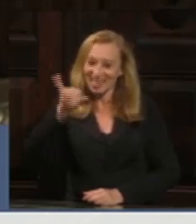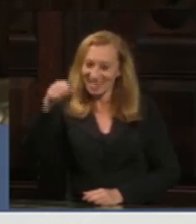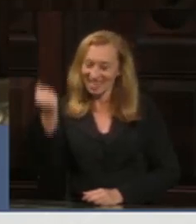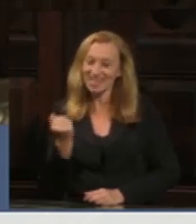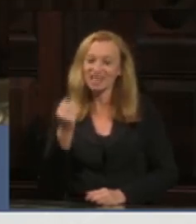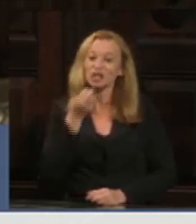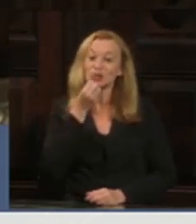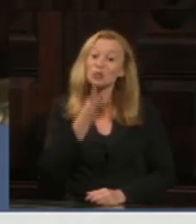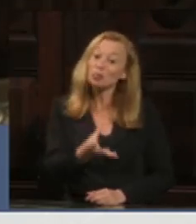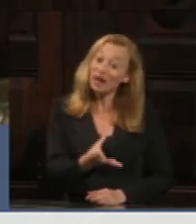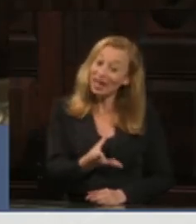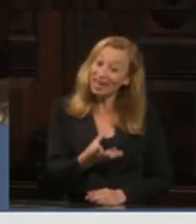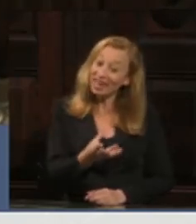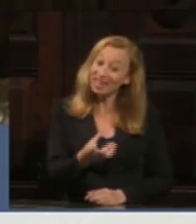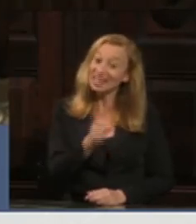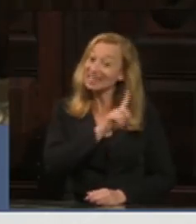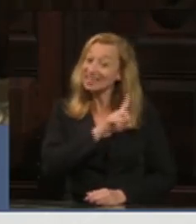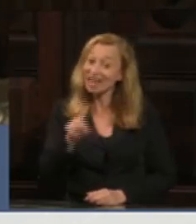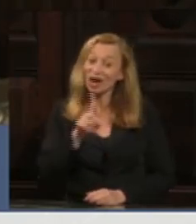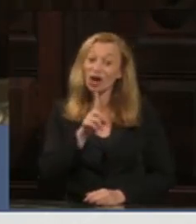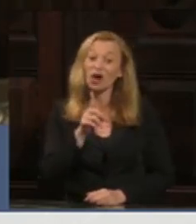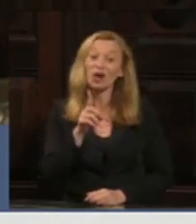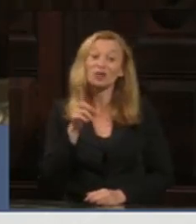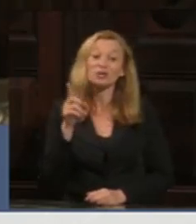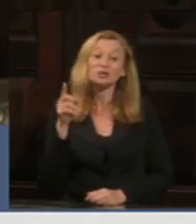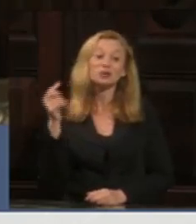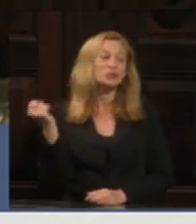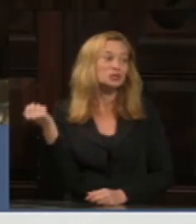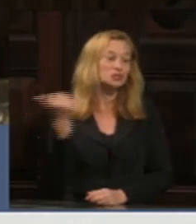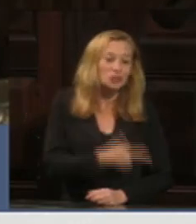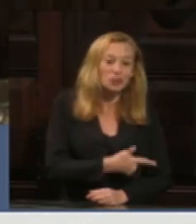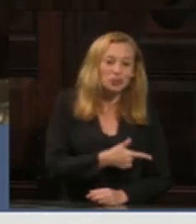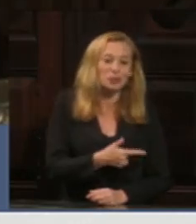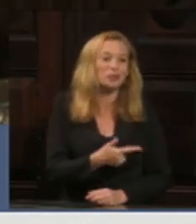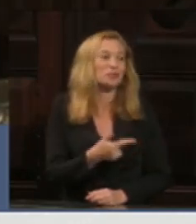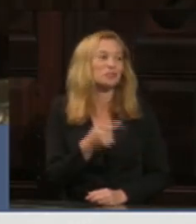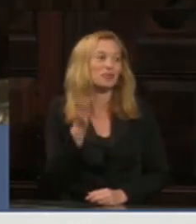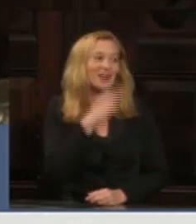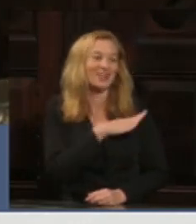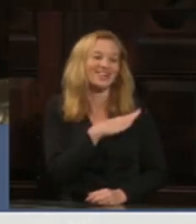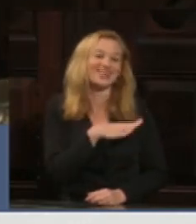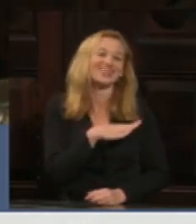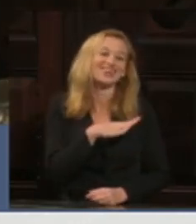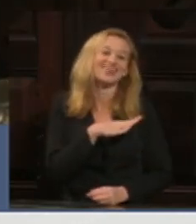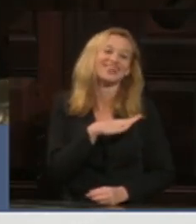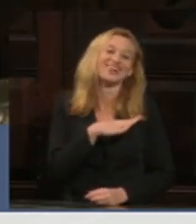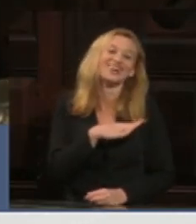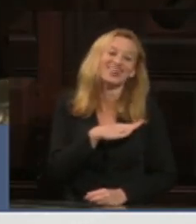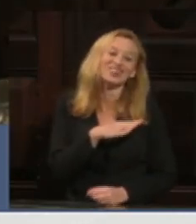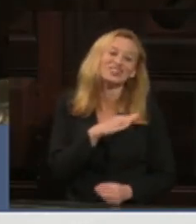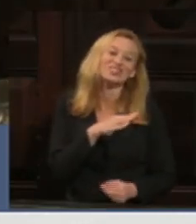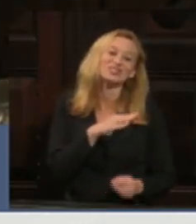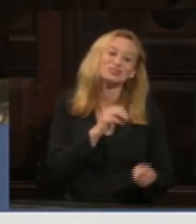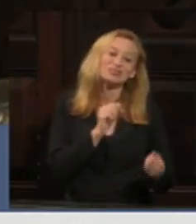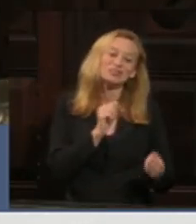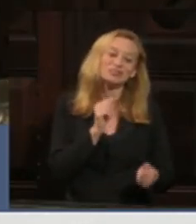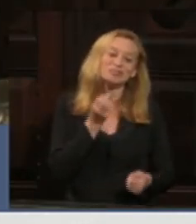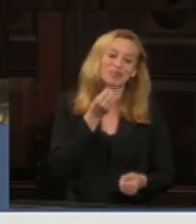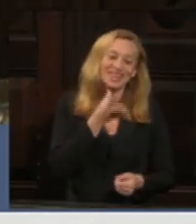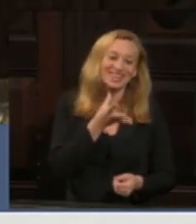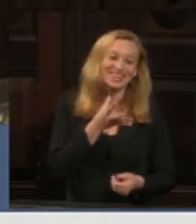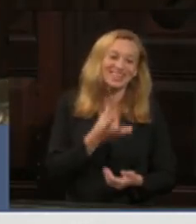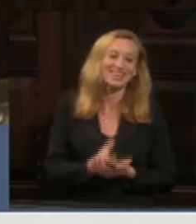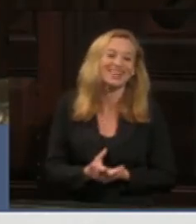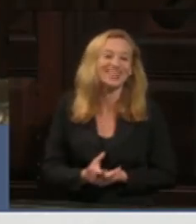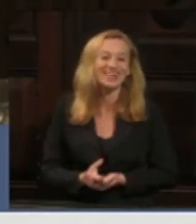não do DEM, porque um dos presos estava afiliado ao DEM. É só para esclarecer. Não Muito vamos obrigado, senhora demonizar